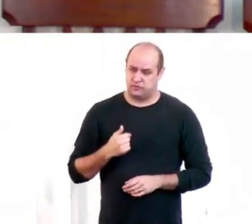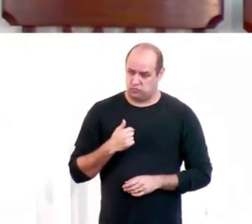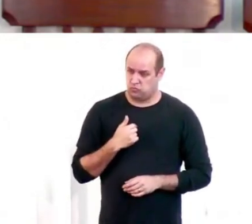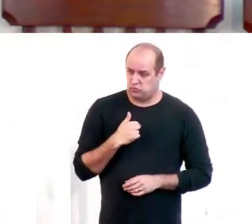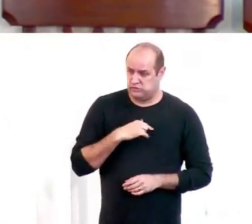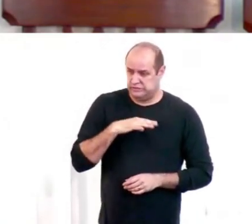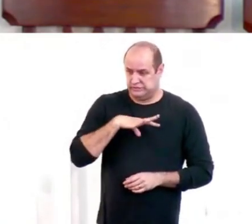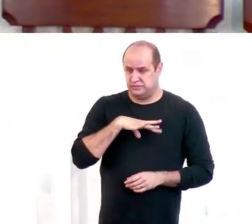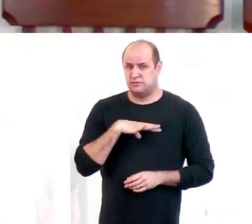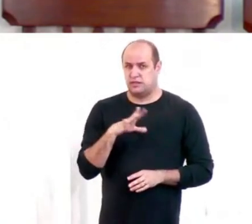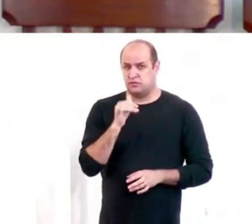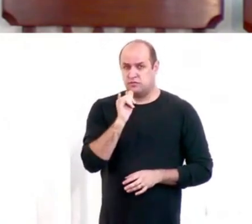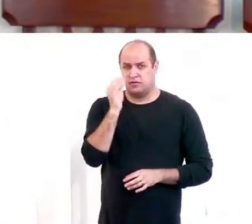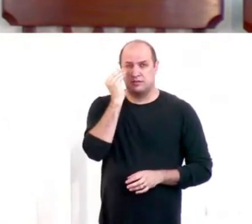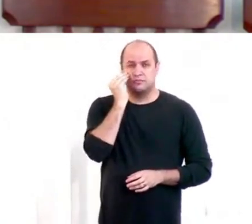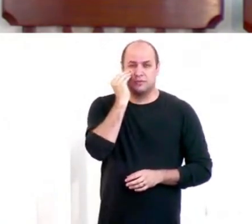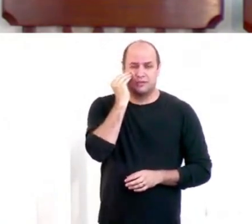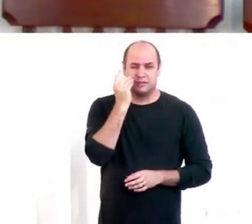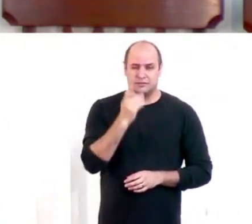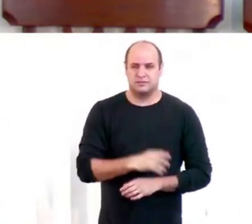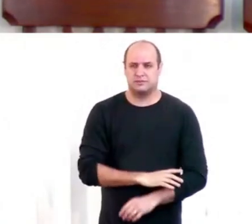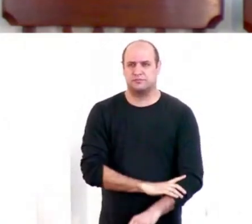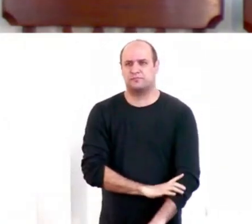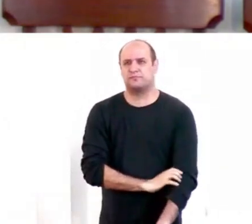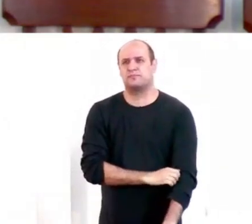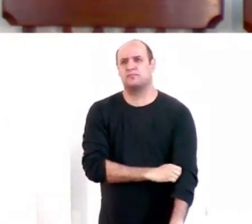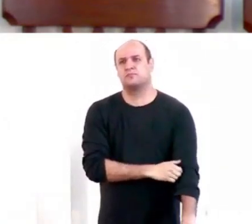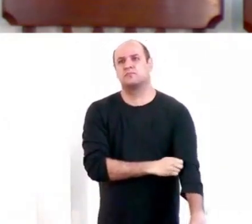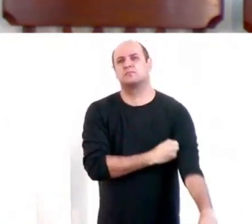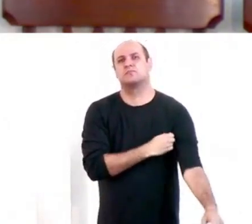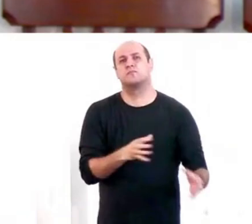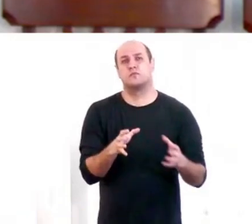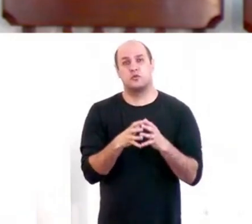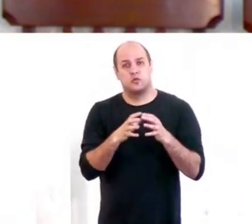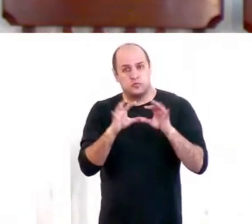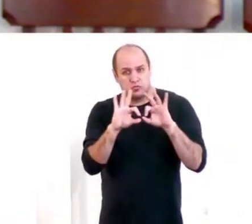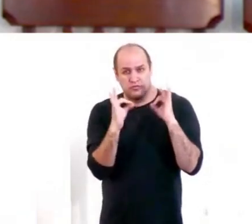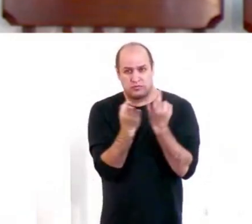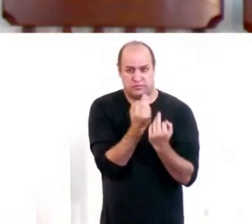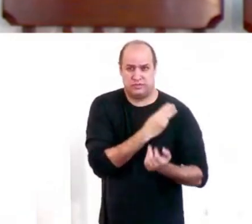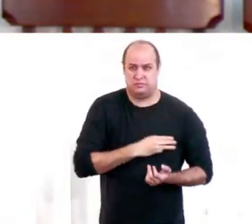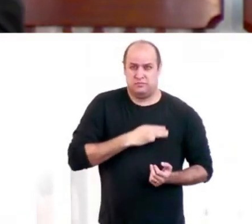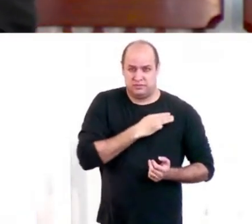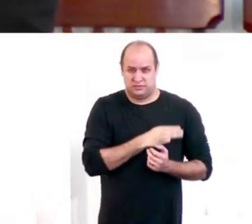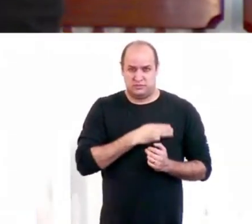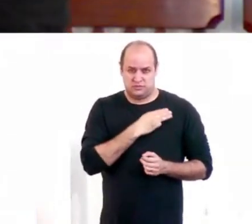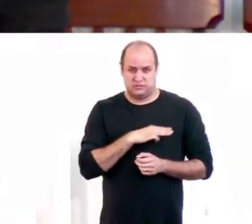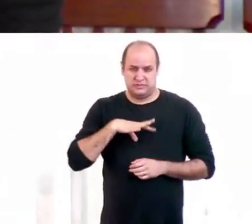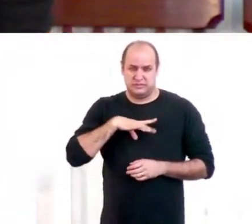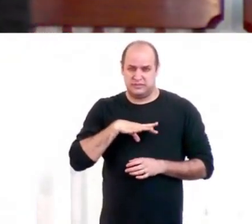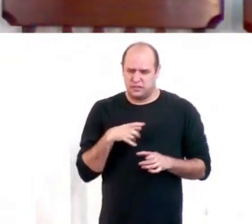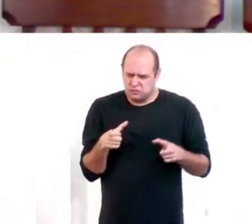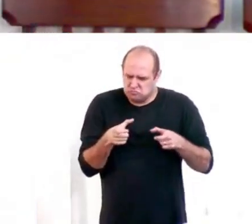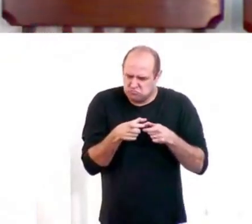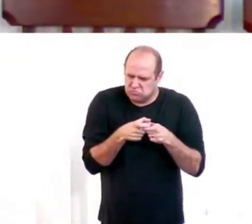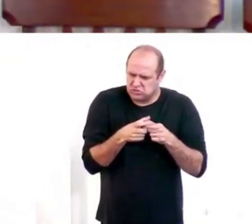cidade, deixa eu contar essa experiência. Grupo familiar na casa de um missionário, numa pequena cidade.